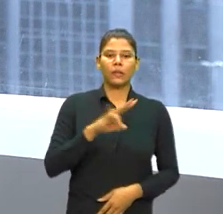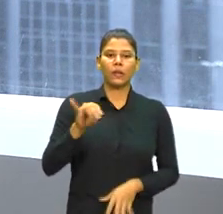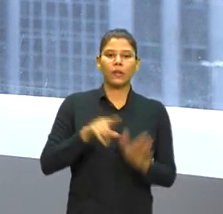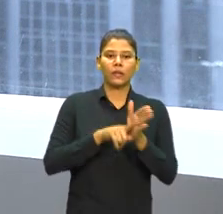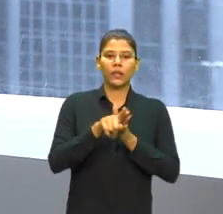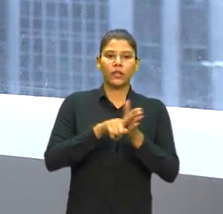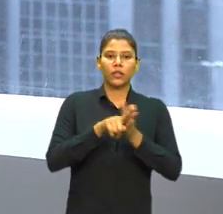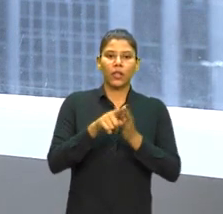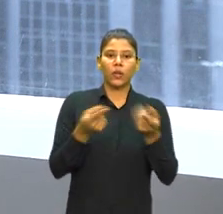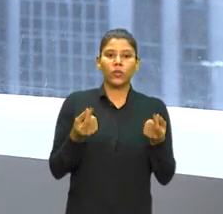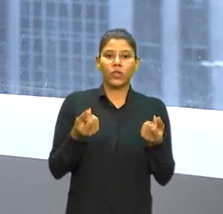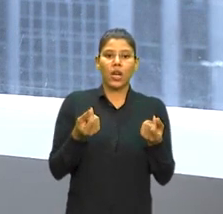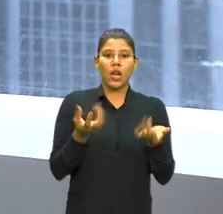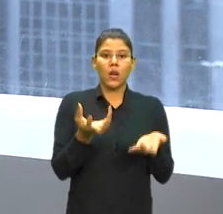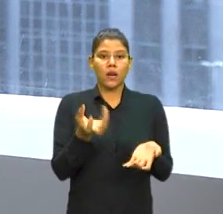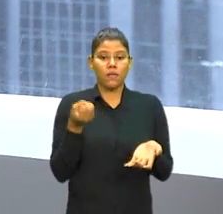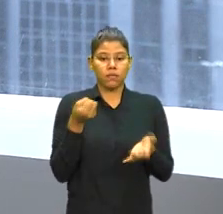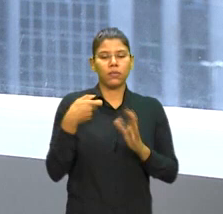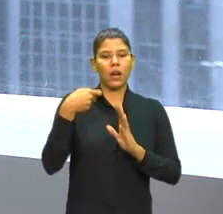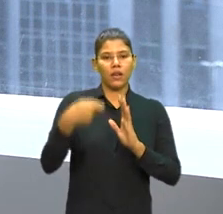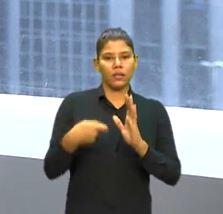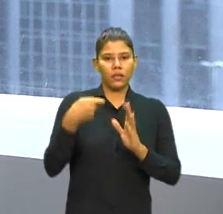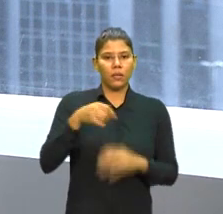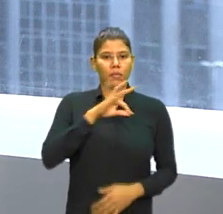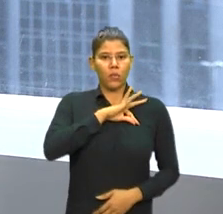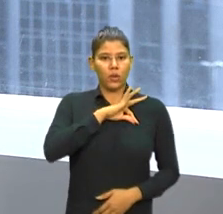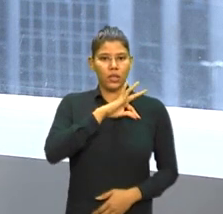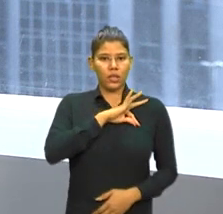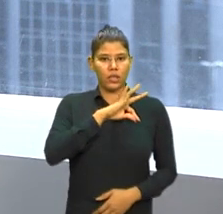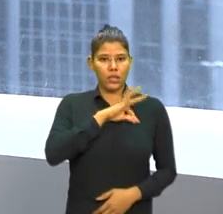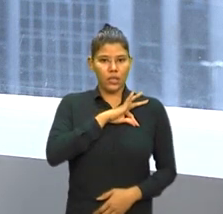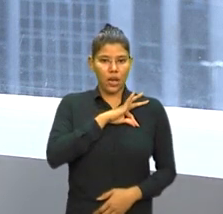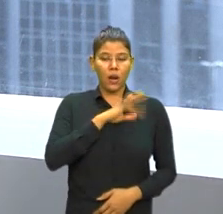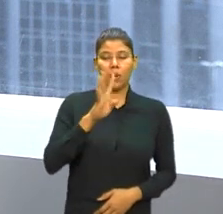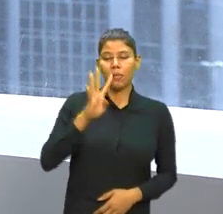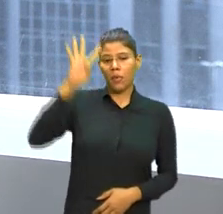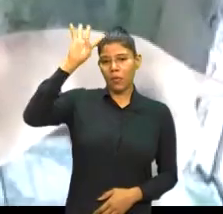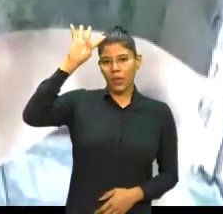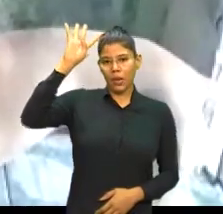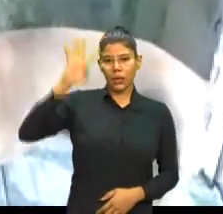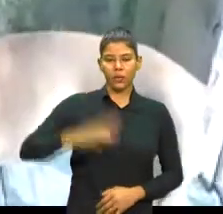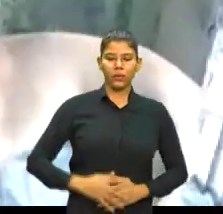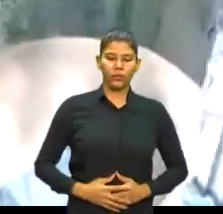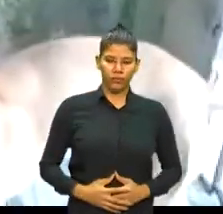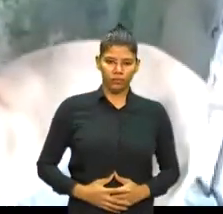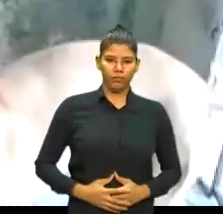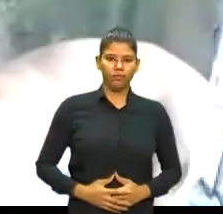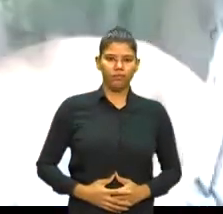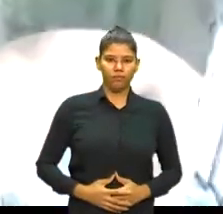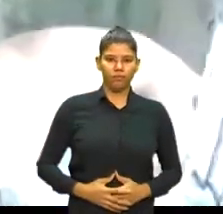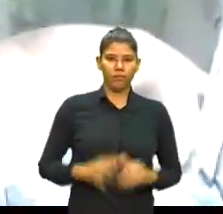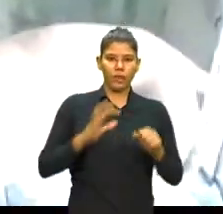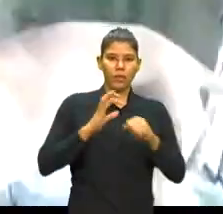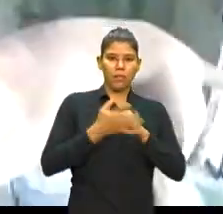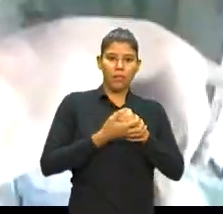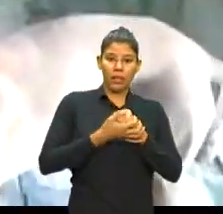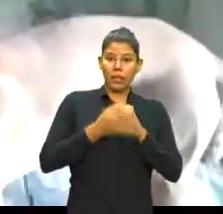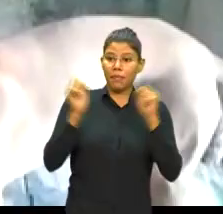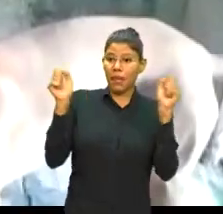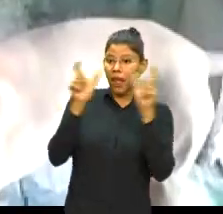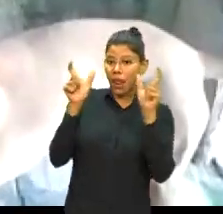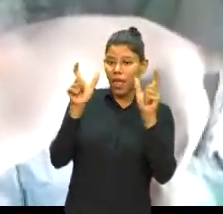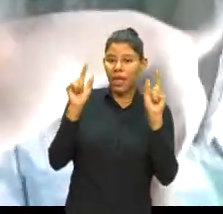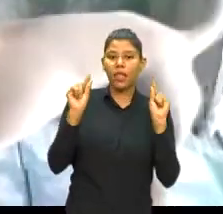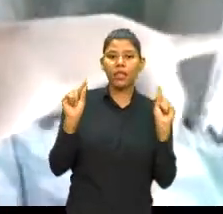recebidos pelas associações de policiais e Bombeiros Militares pandemia Alerta aos consumidores